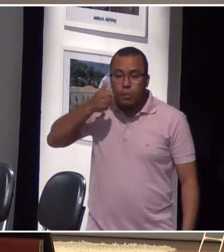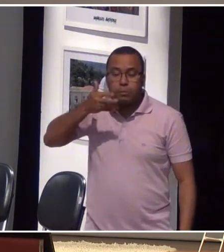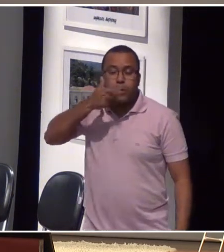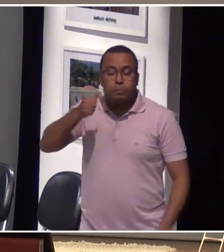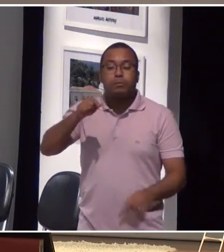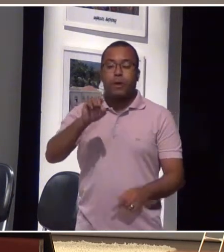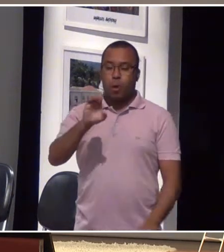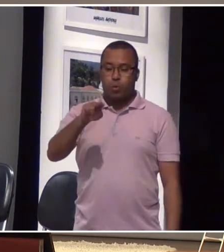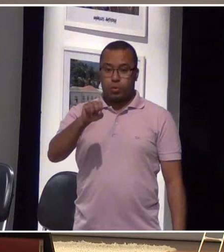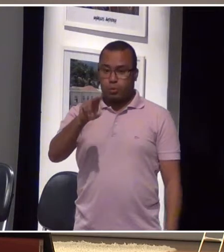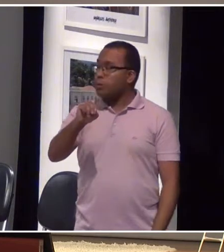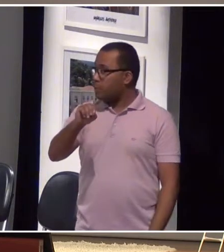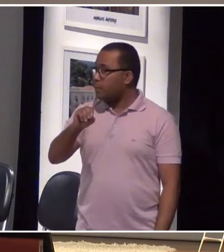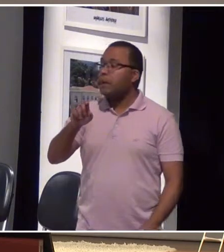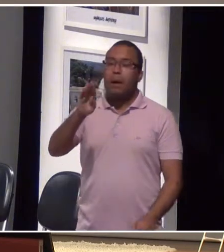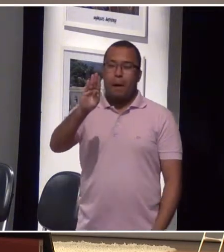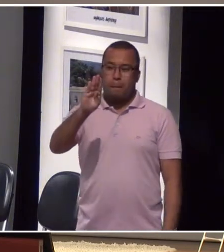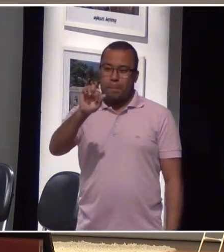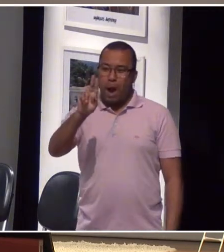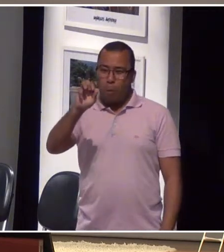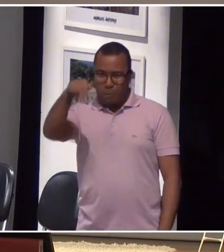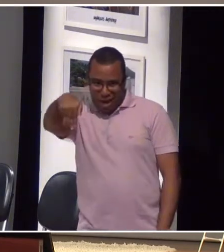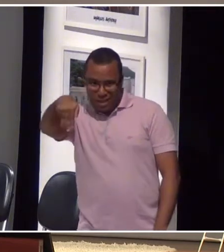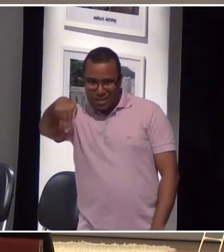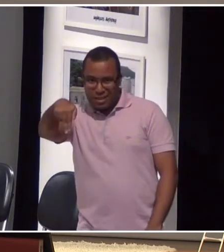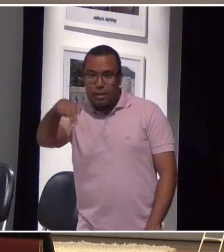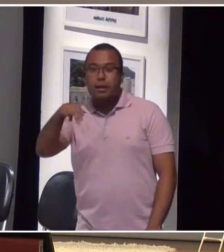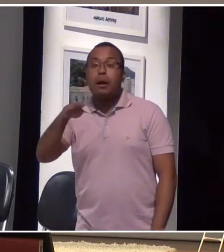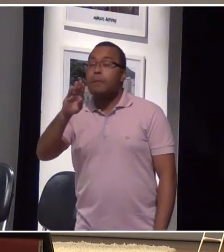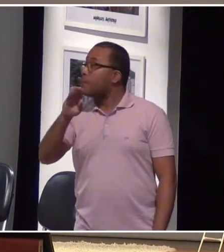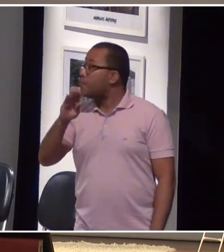sobre isso, Bauman, Zygmunt Bauman.